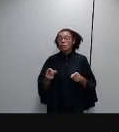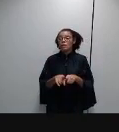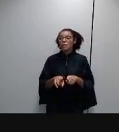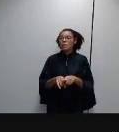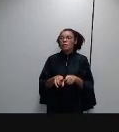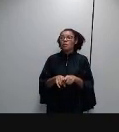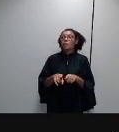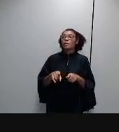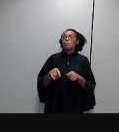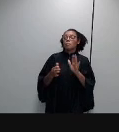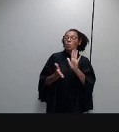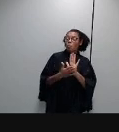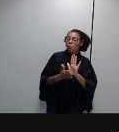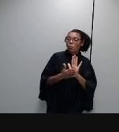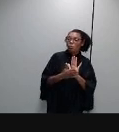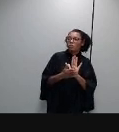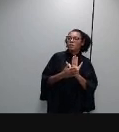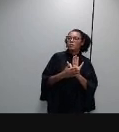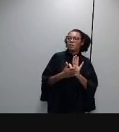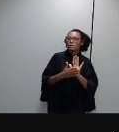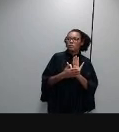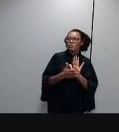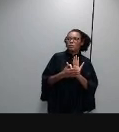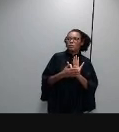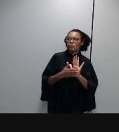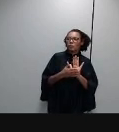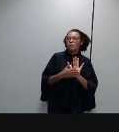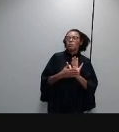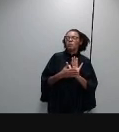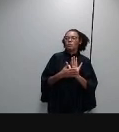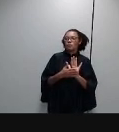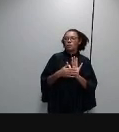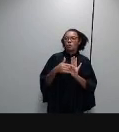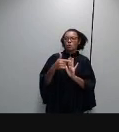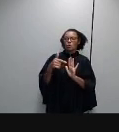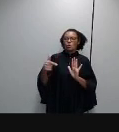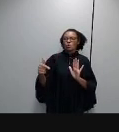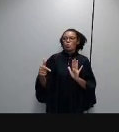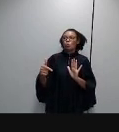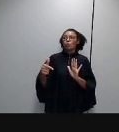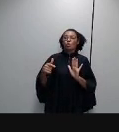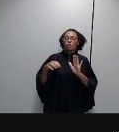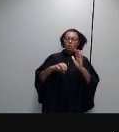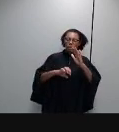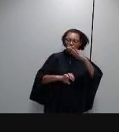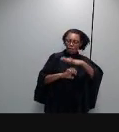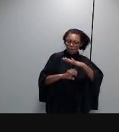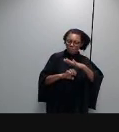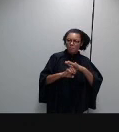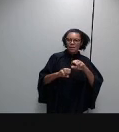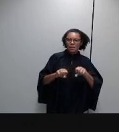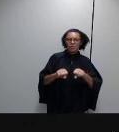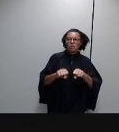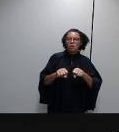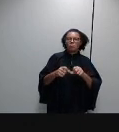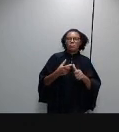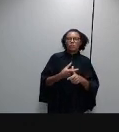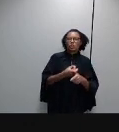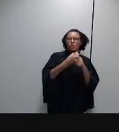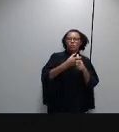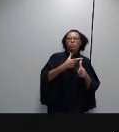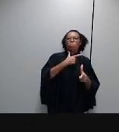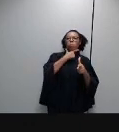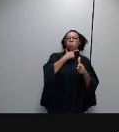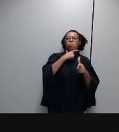proposta quando ela foi proposta e não havia ainda falei folhas 40 então por isso que eu estou aplicando